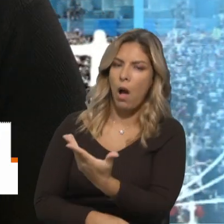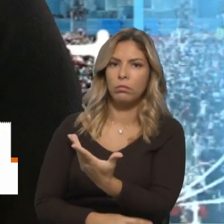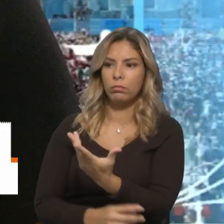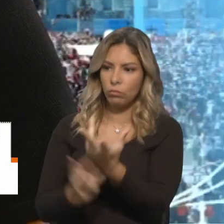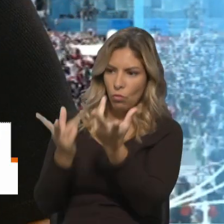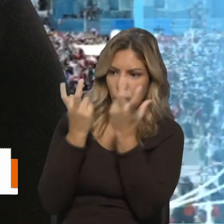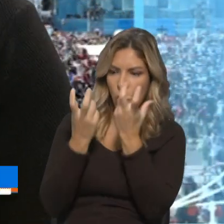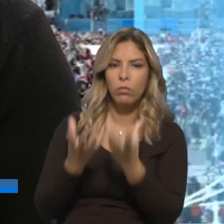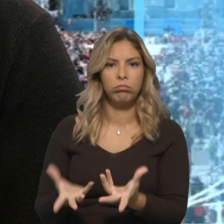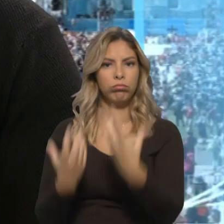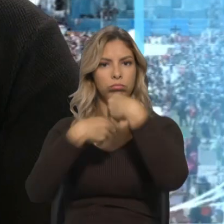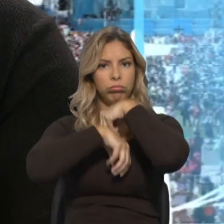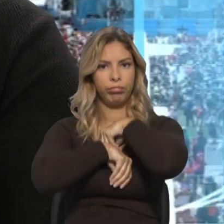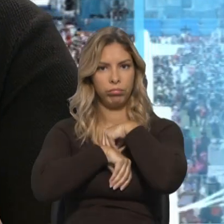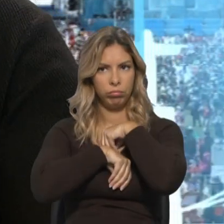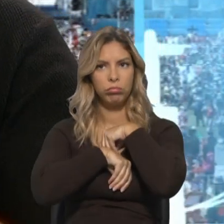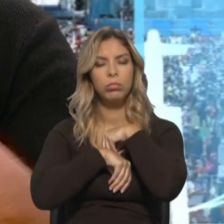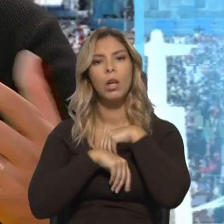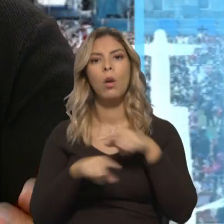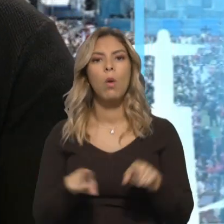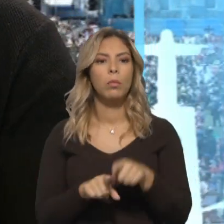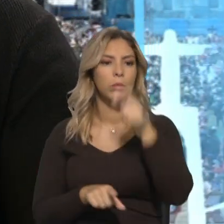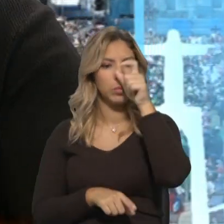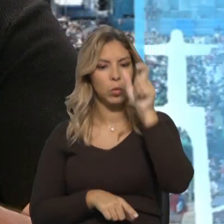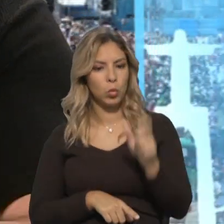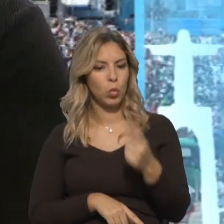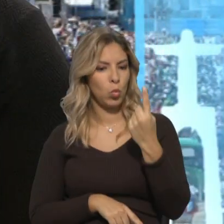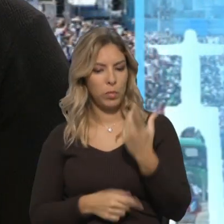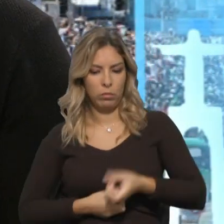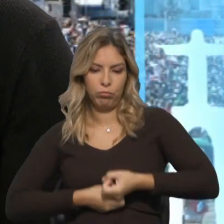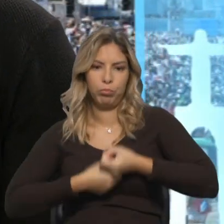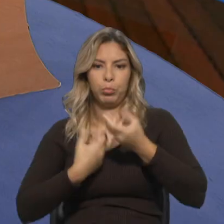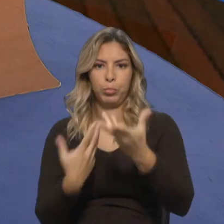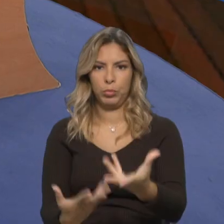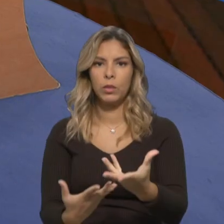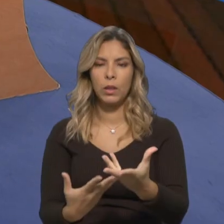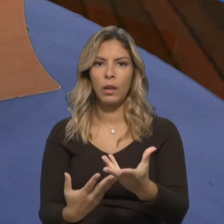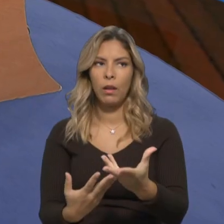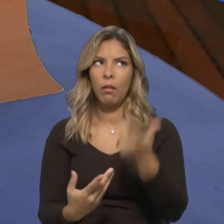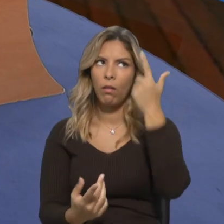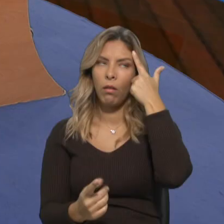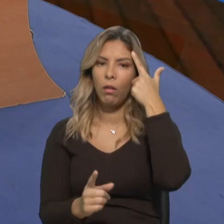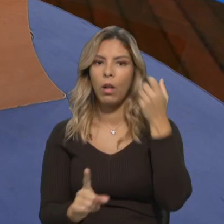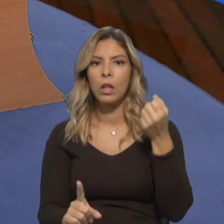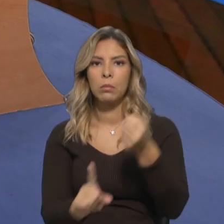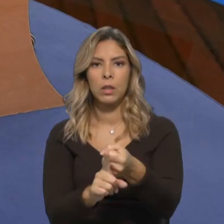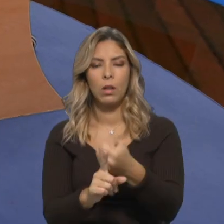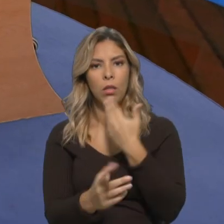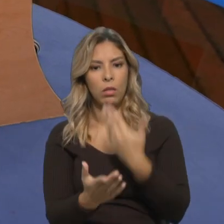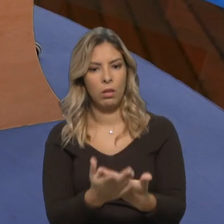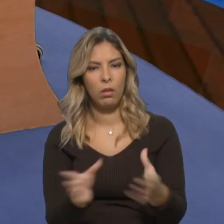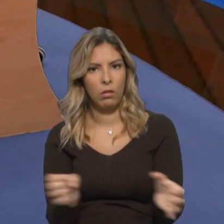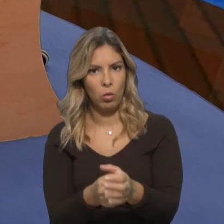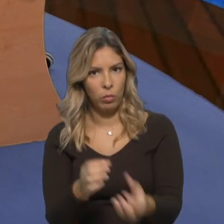pessoa que tenha, por exemplo, necessidade de um desabafo, de uma confissão, essa também faz parte da nossa missão da consolação.